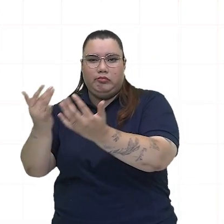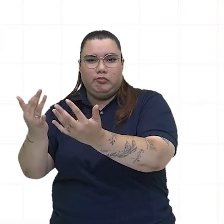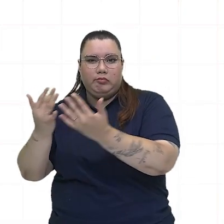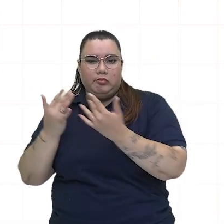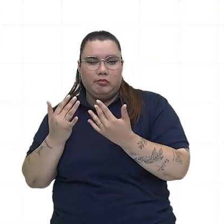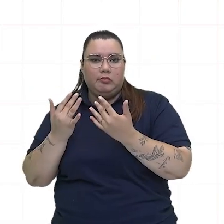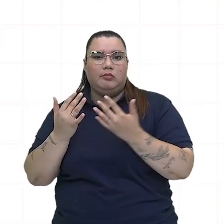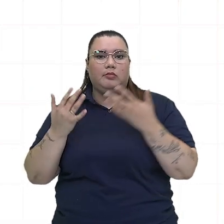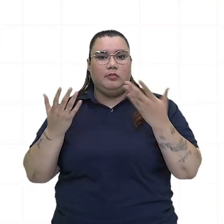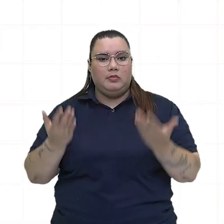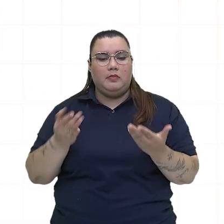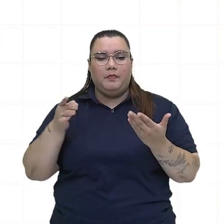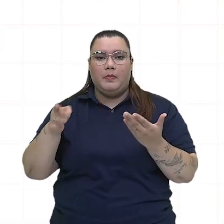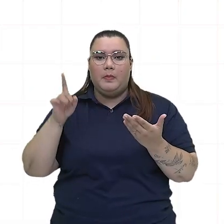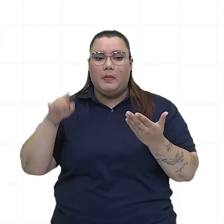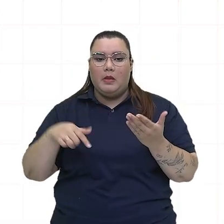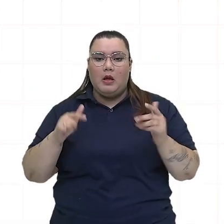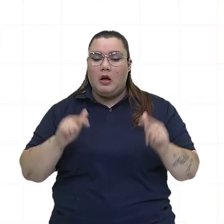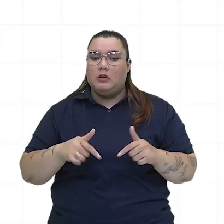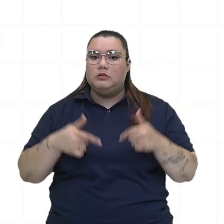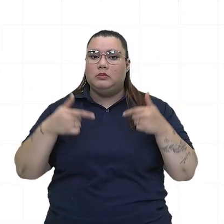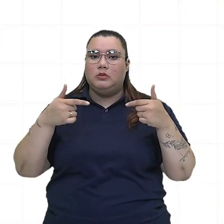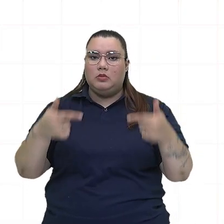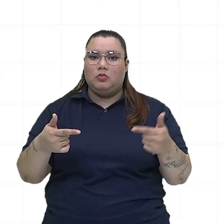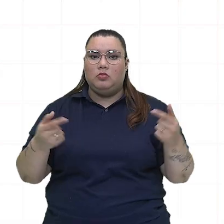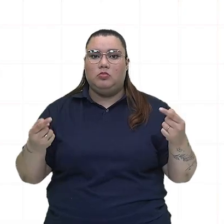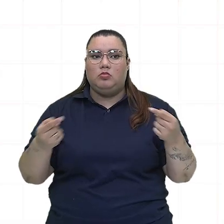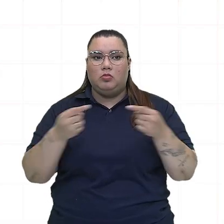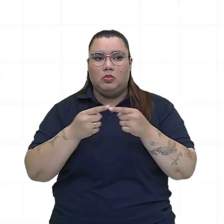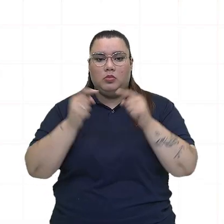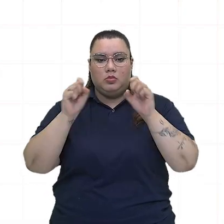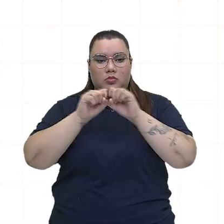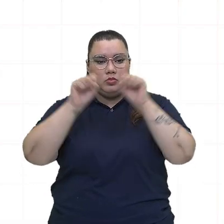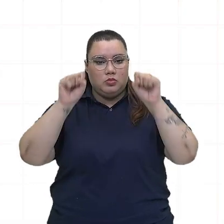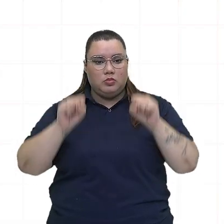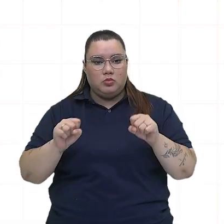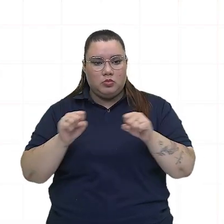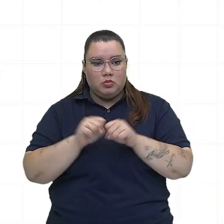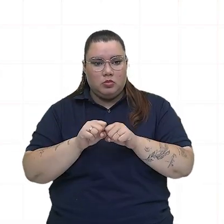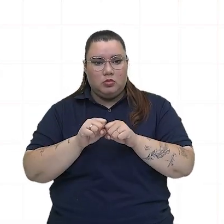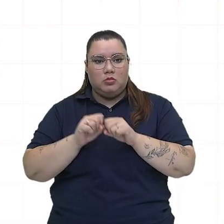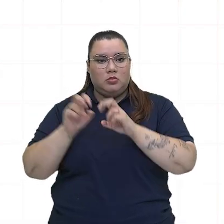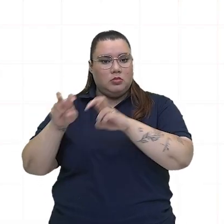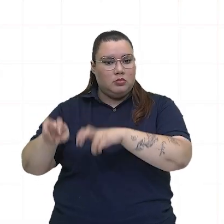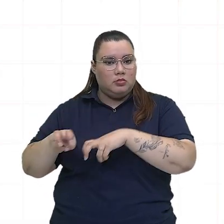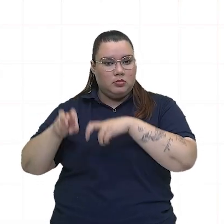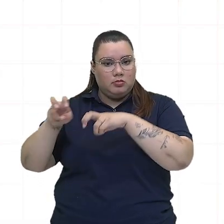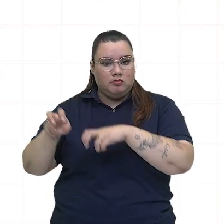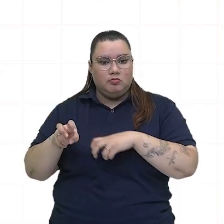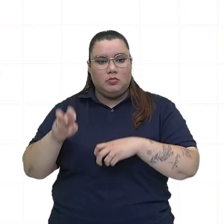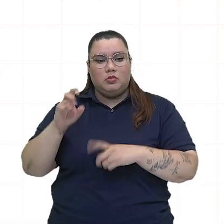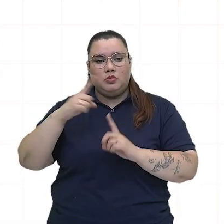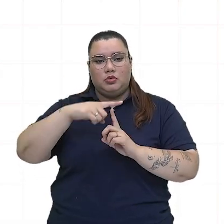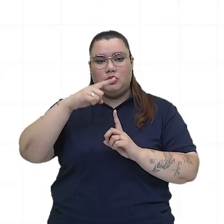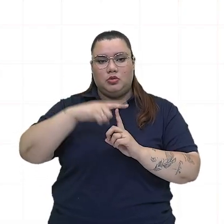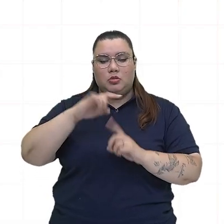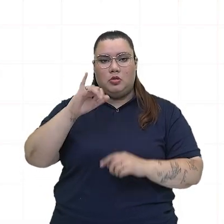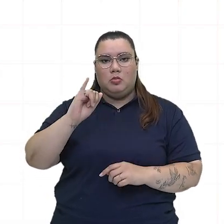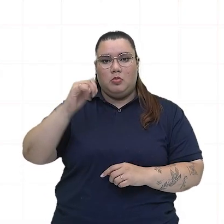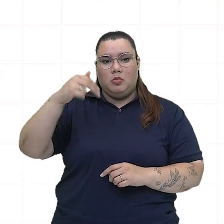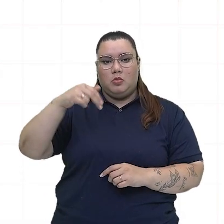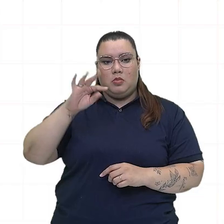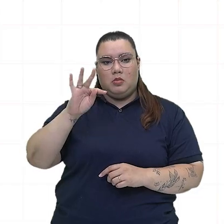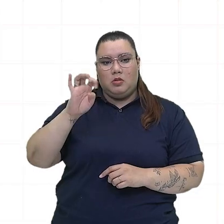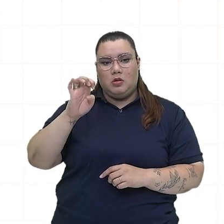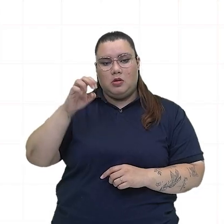ali ser uma atividade, vai fazer parte ali do sistema agrícola intensivo, onde vai